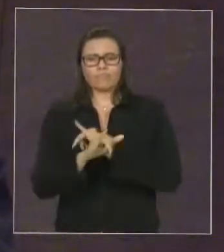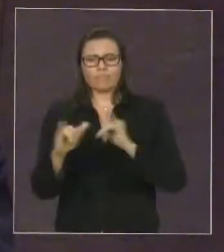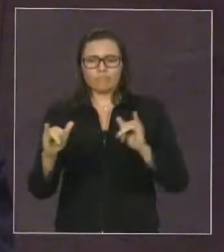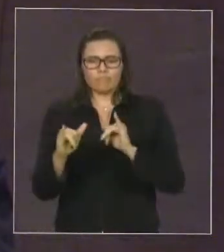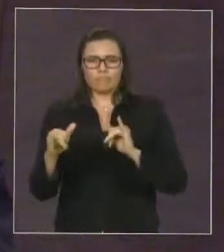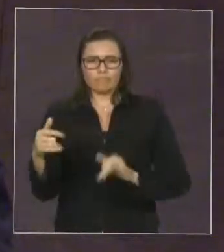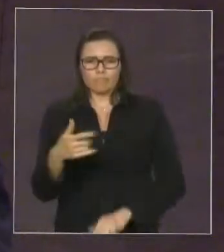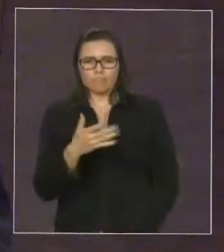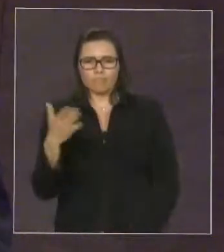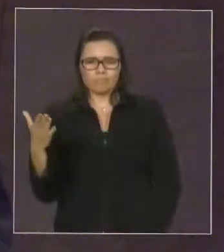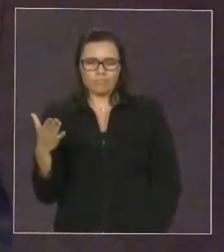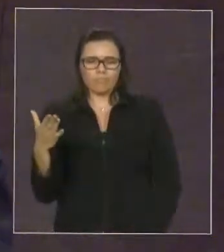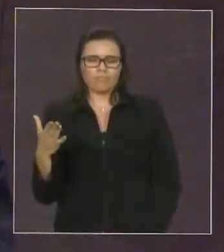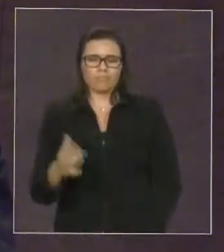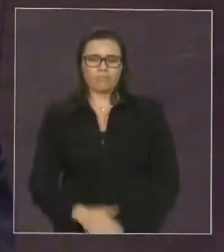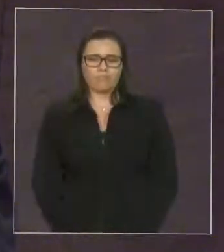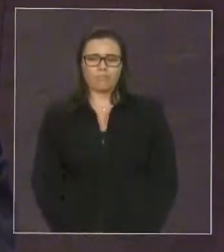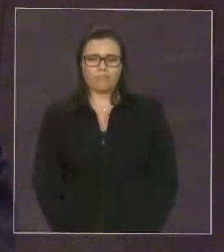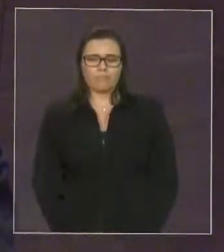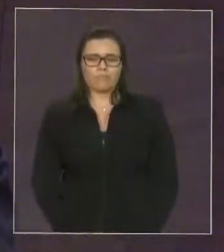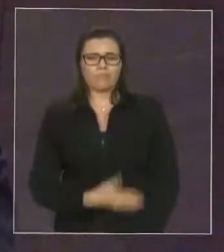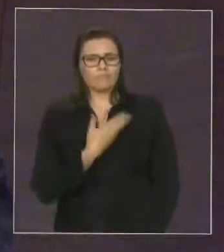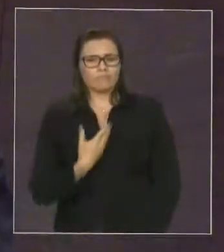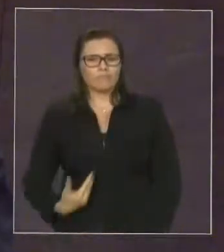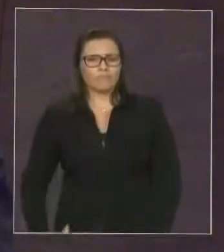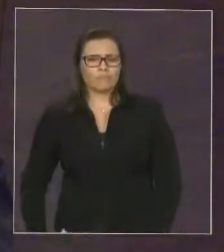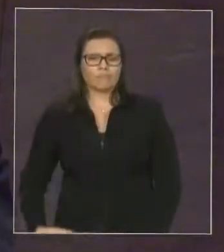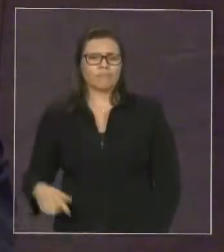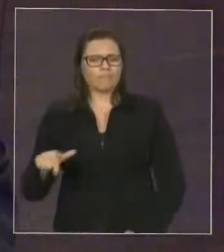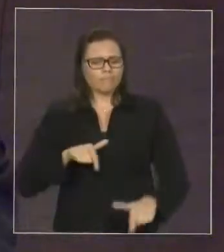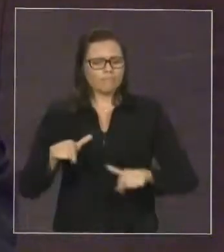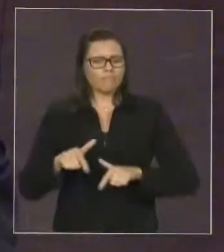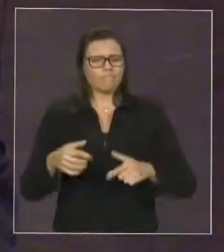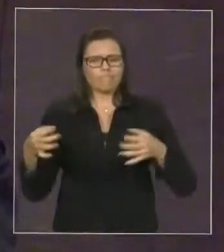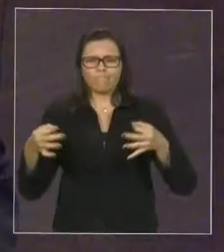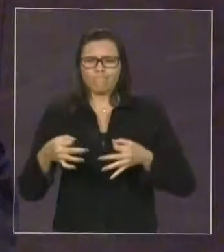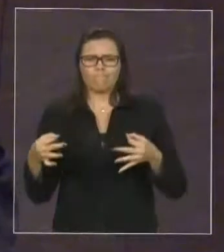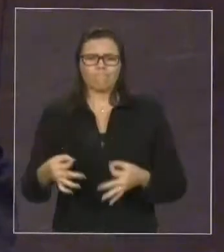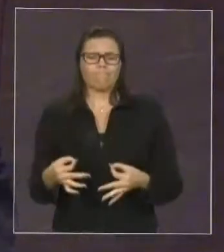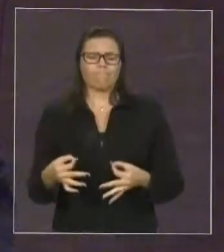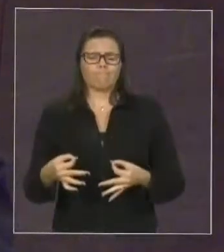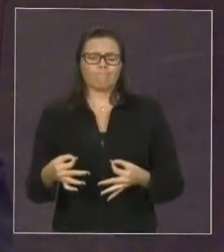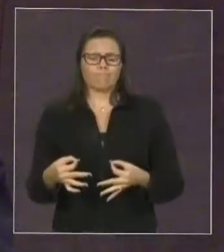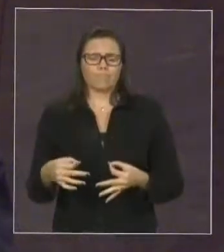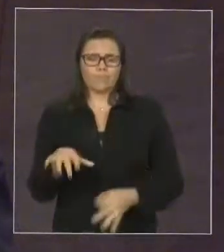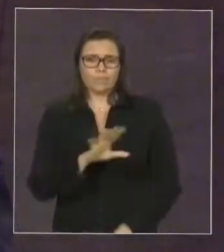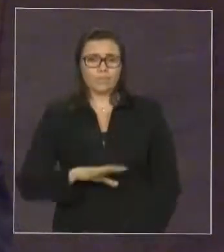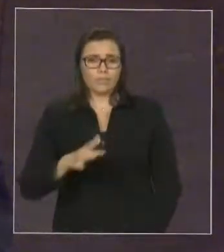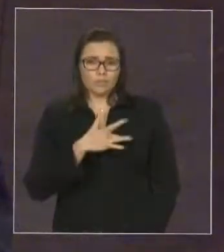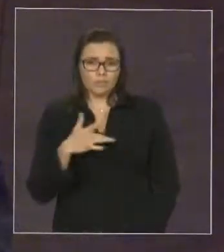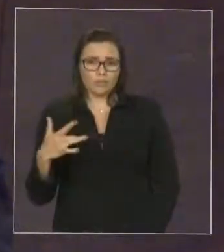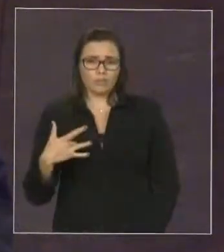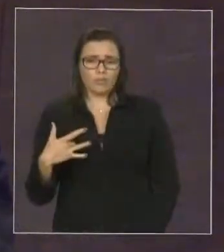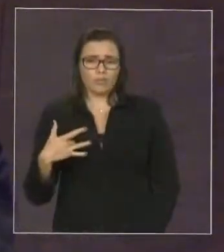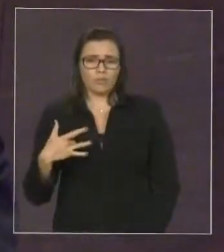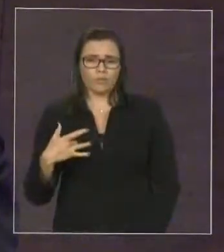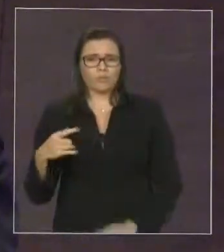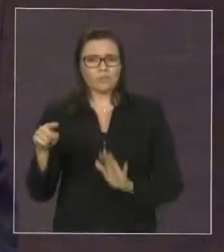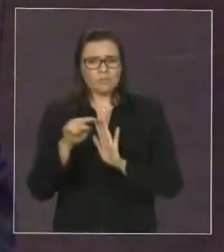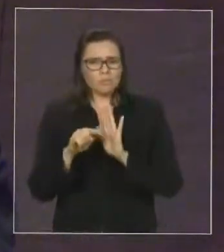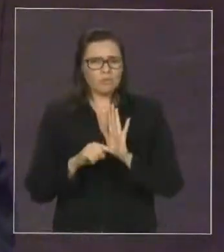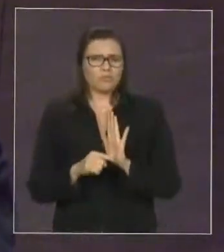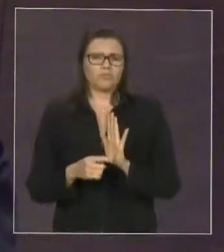extremamente bem avaliado, não só na saúde, através desses projetos de